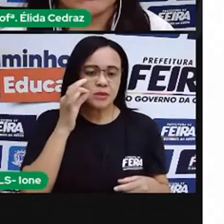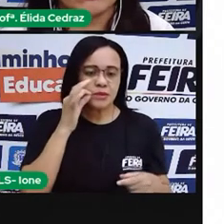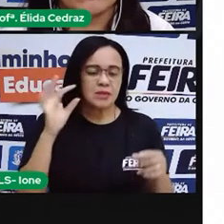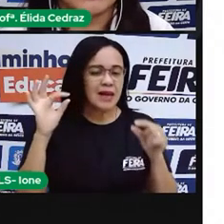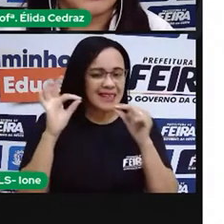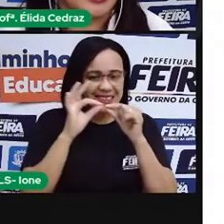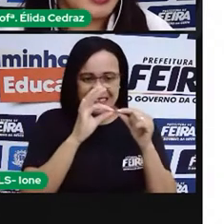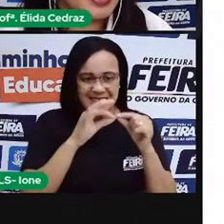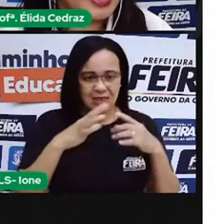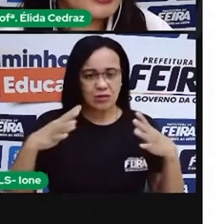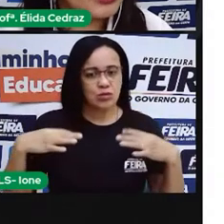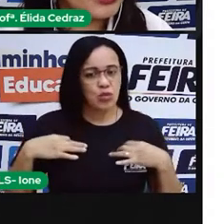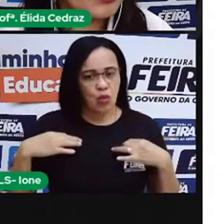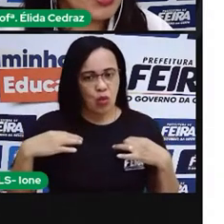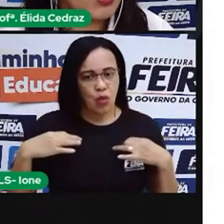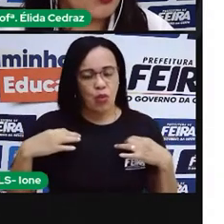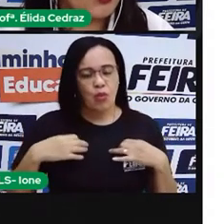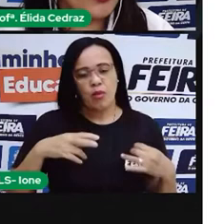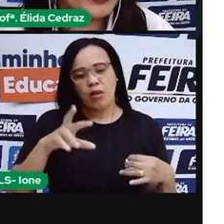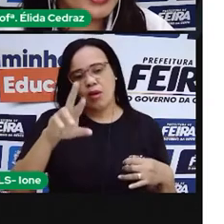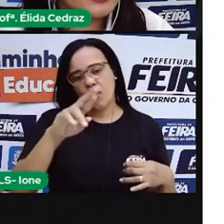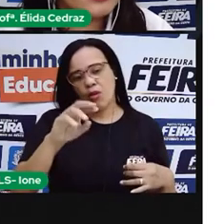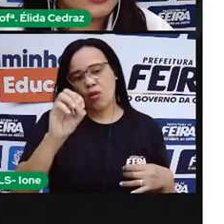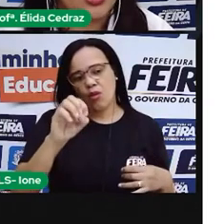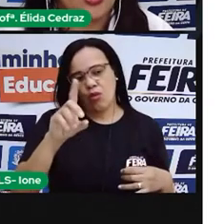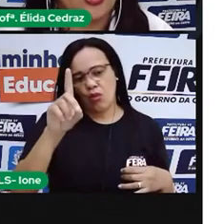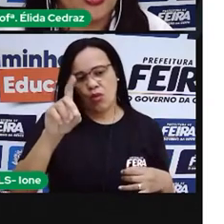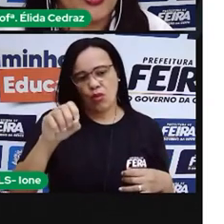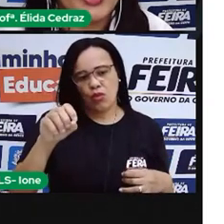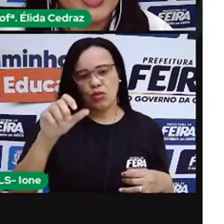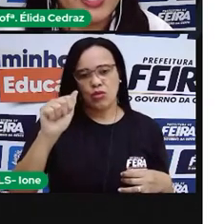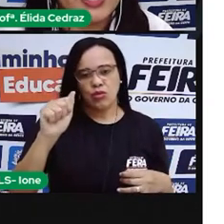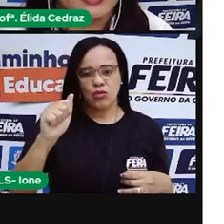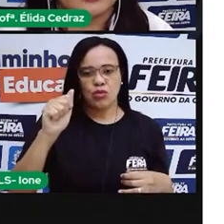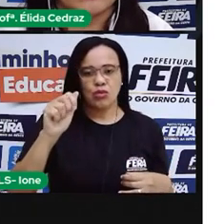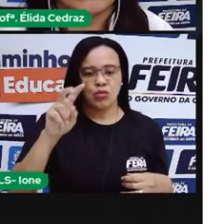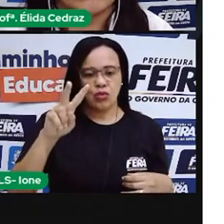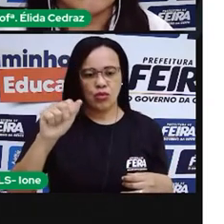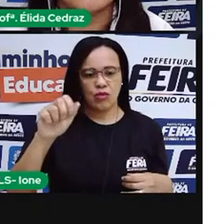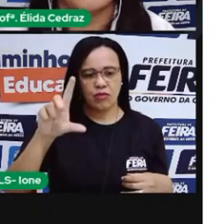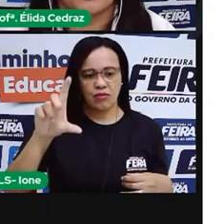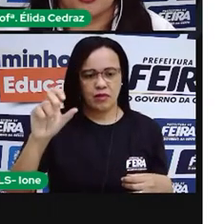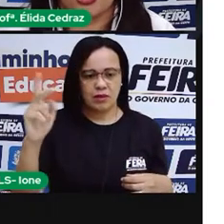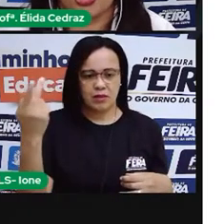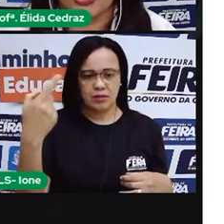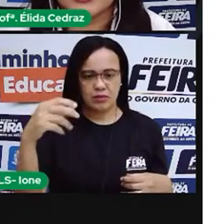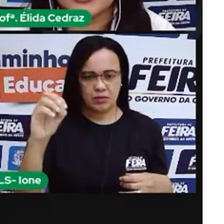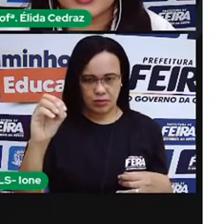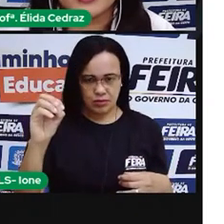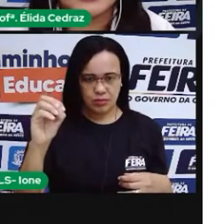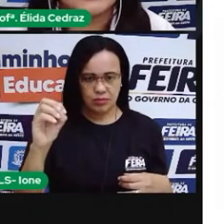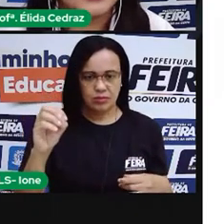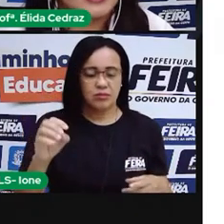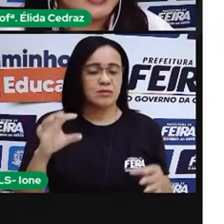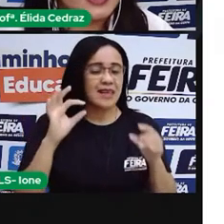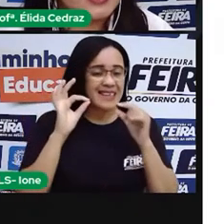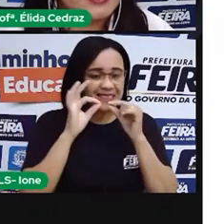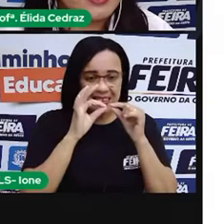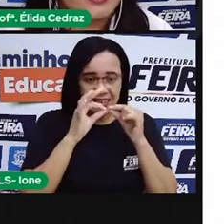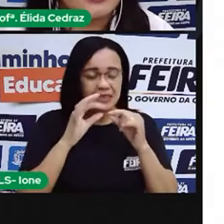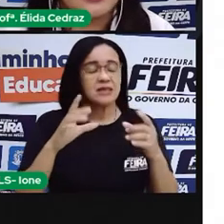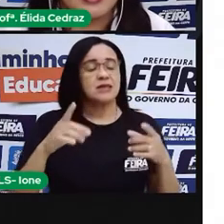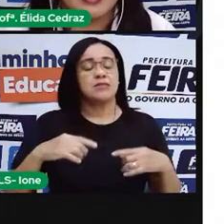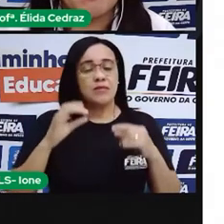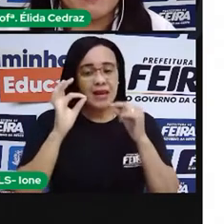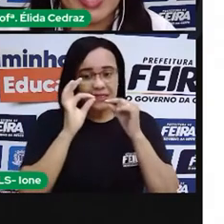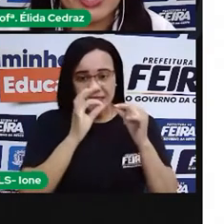rodovalho. Rato, roer, roía. Rosa,